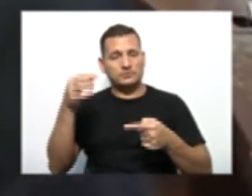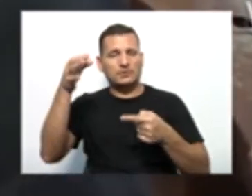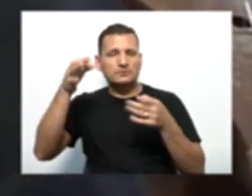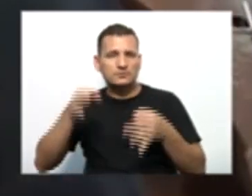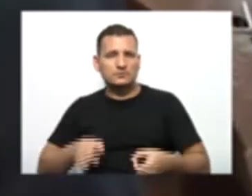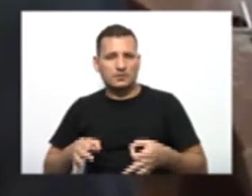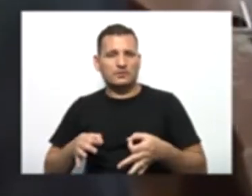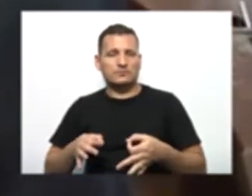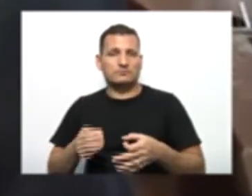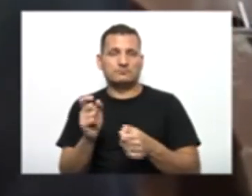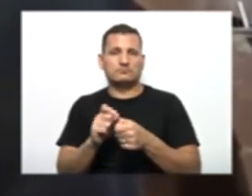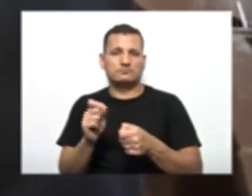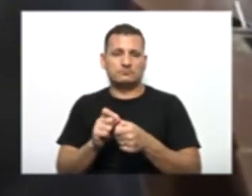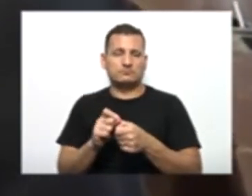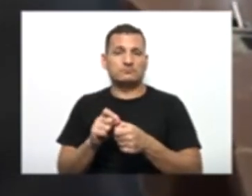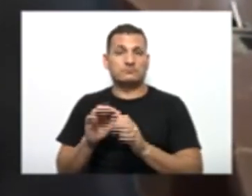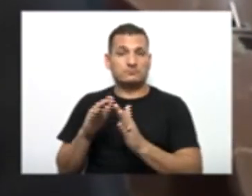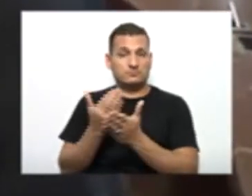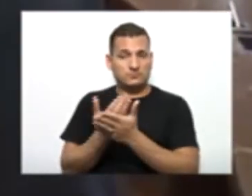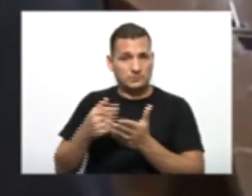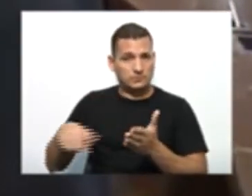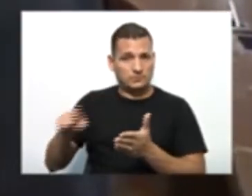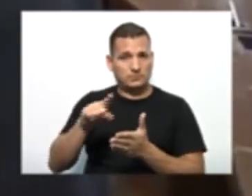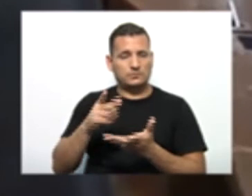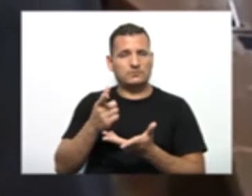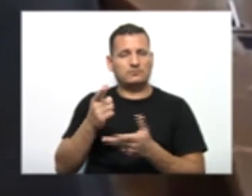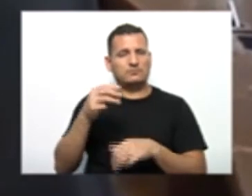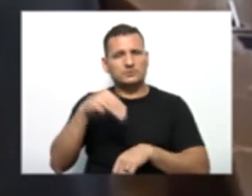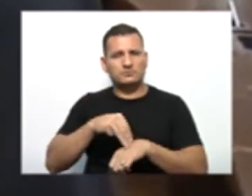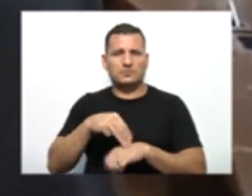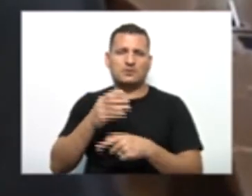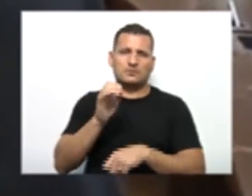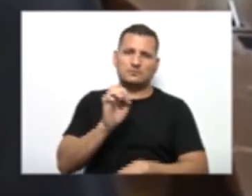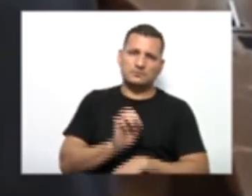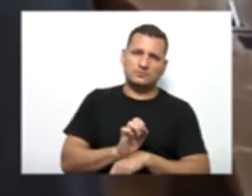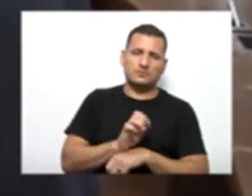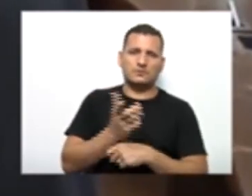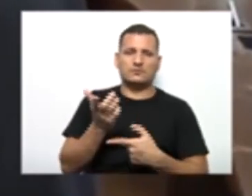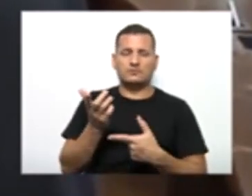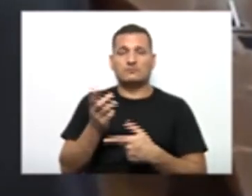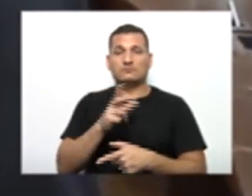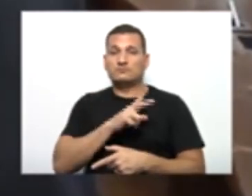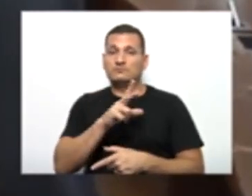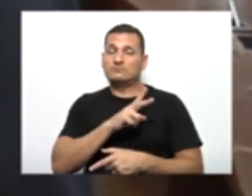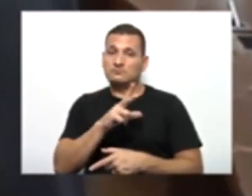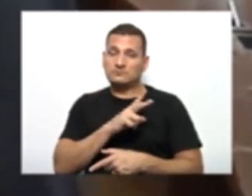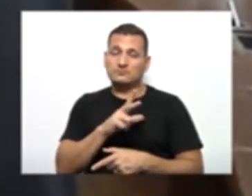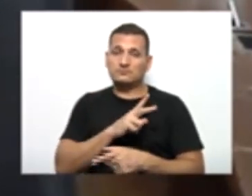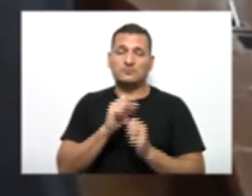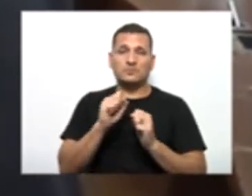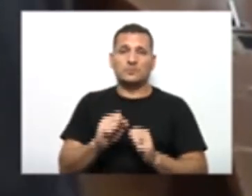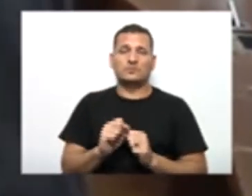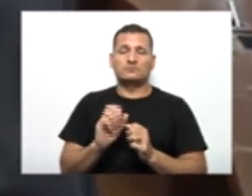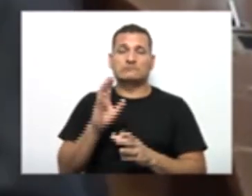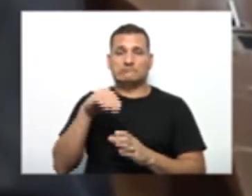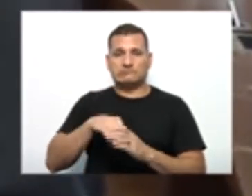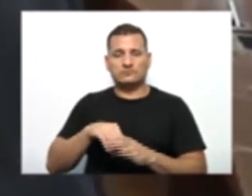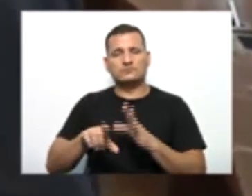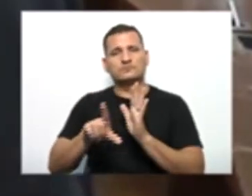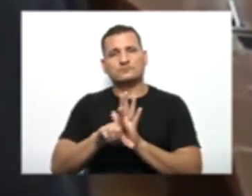E já está no ar a pesquisa sobre o ensino da história afro-brasileira nas escolas de Campinas. Apesar de já existir uma lei que obriga o ensino da